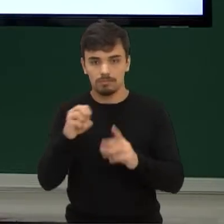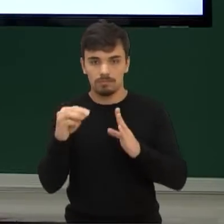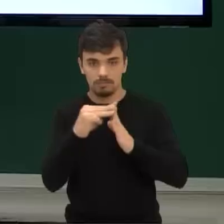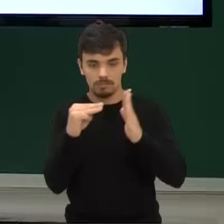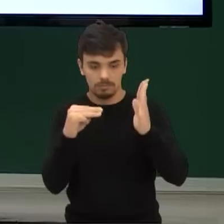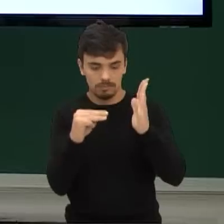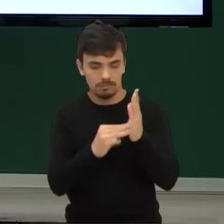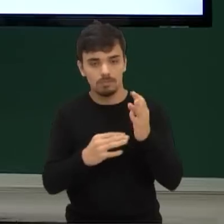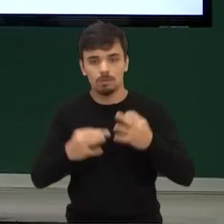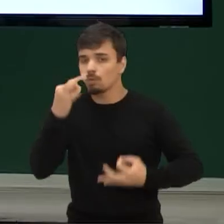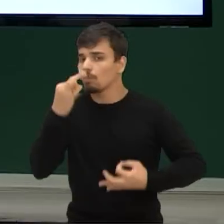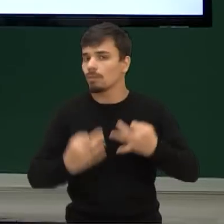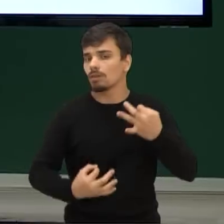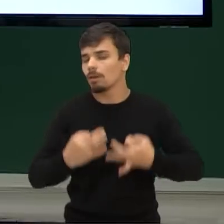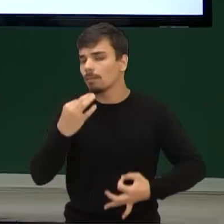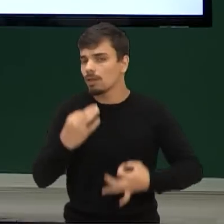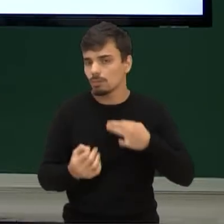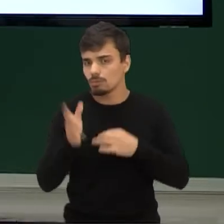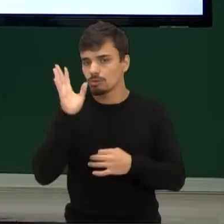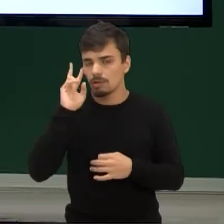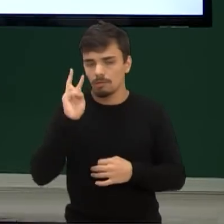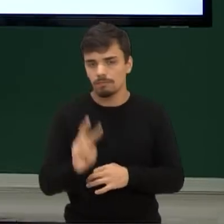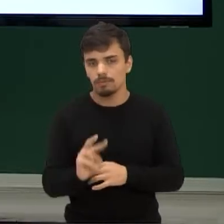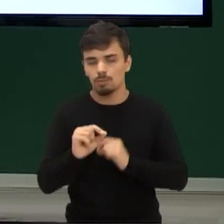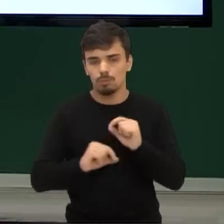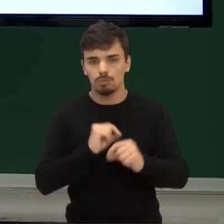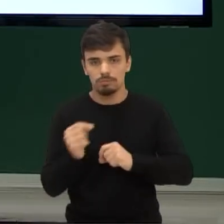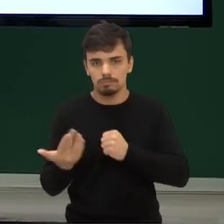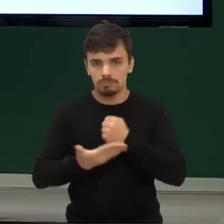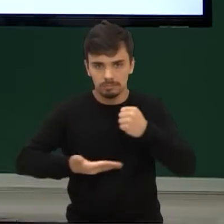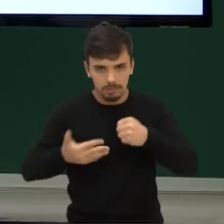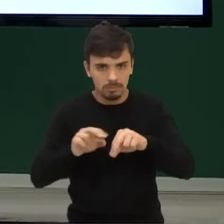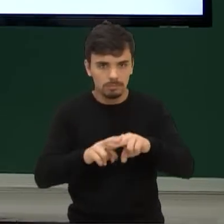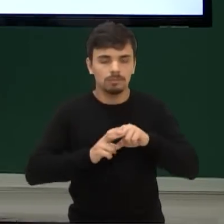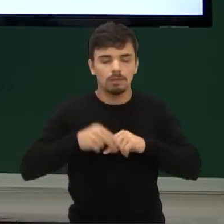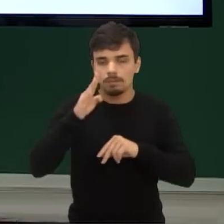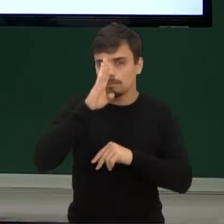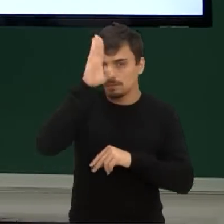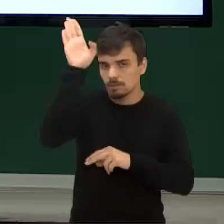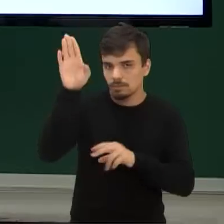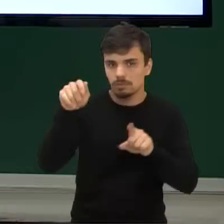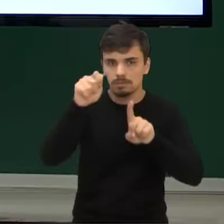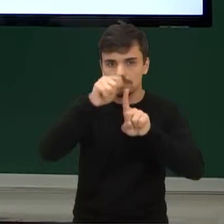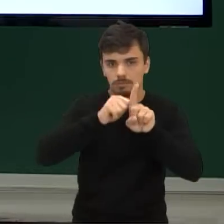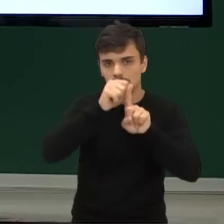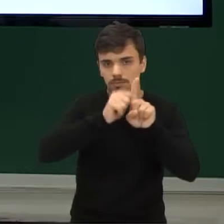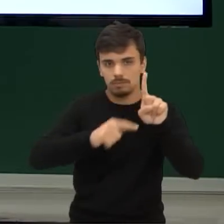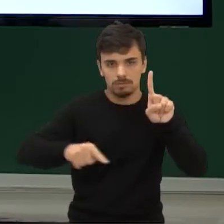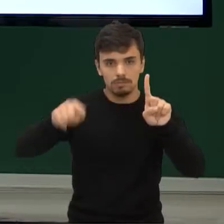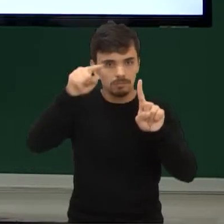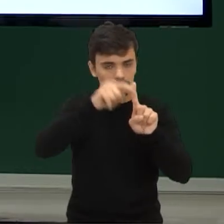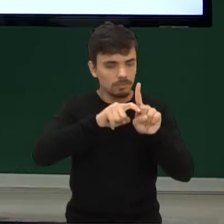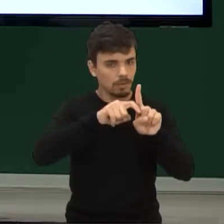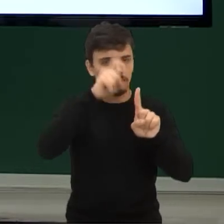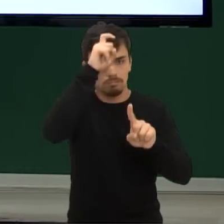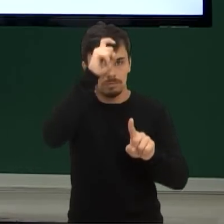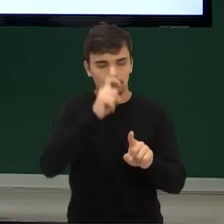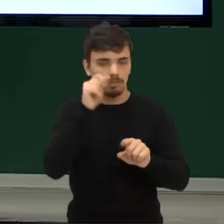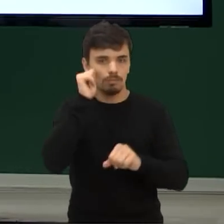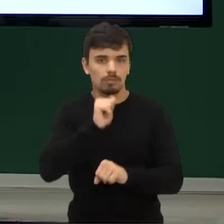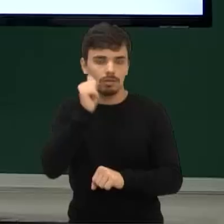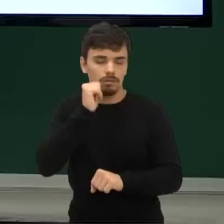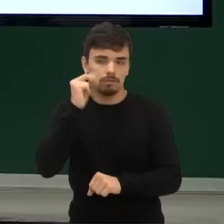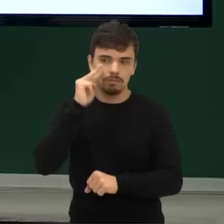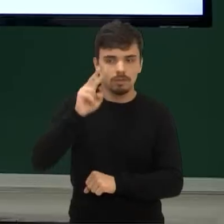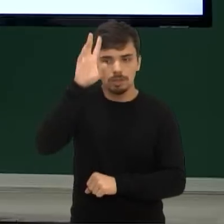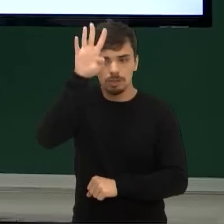métodos comportamentais, que a gente viu, eles se baseiam principalmente no ciclo menstrual da mulher, né? Em prever